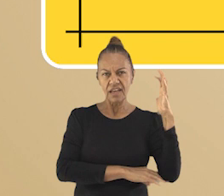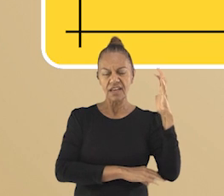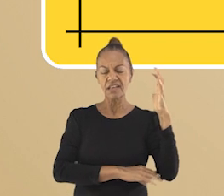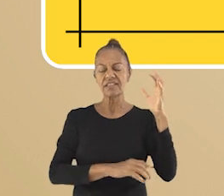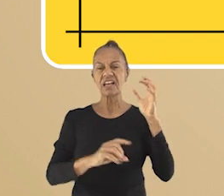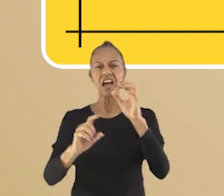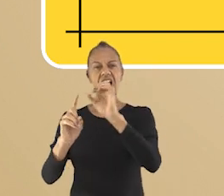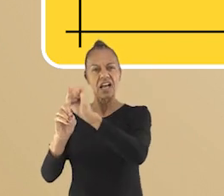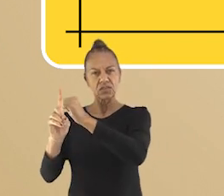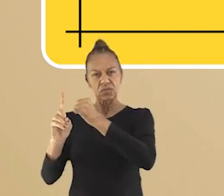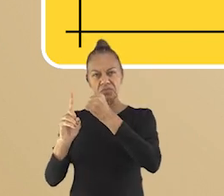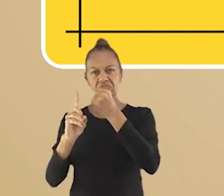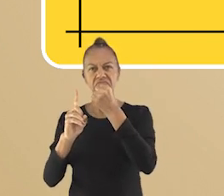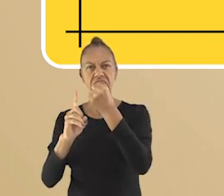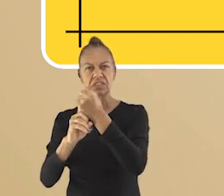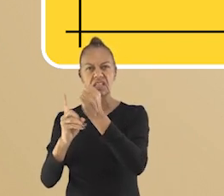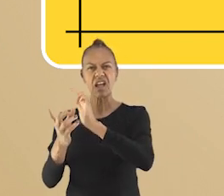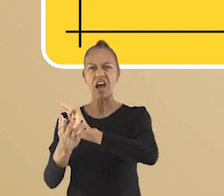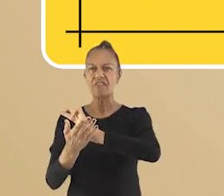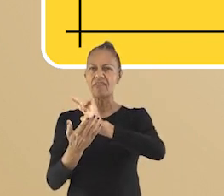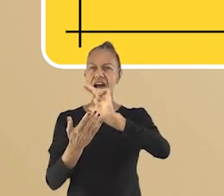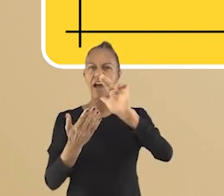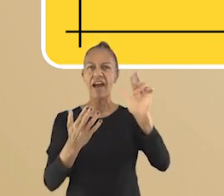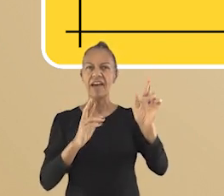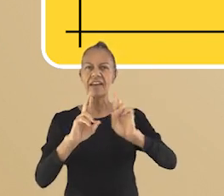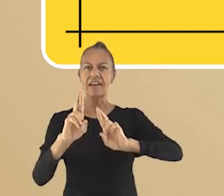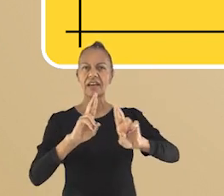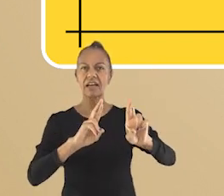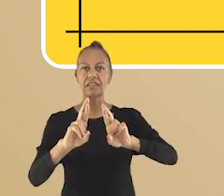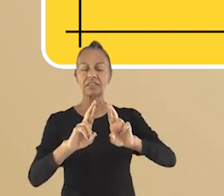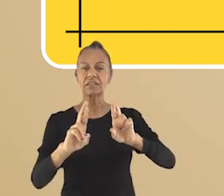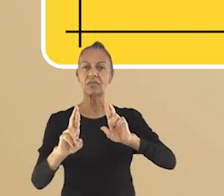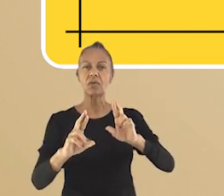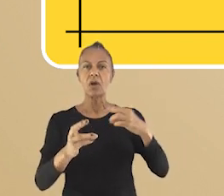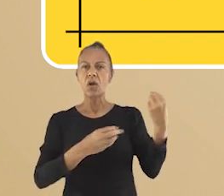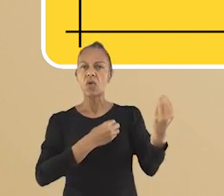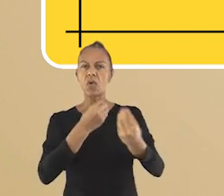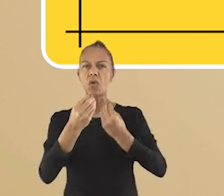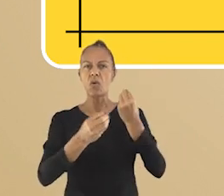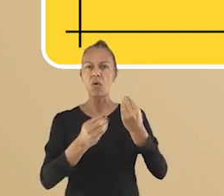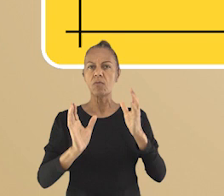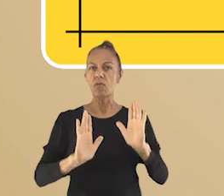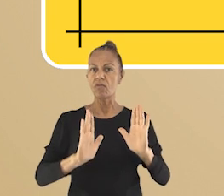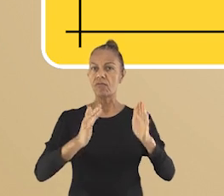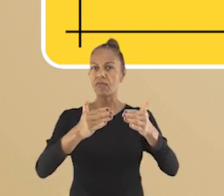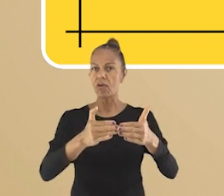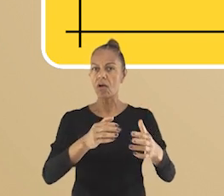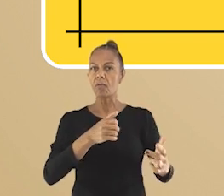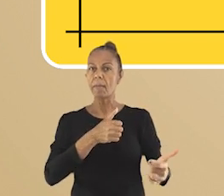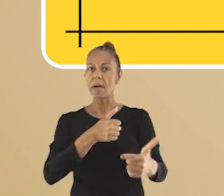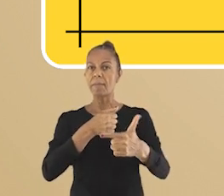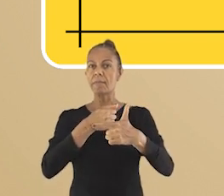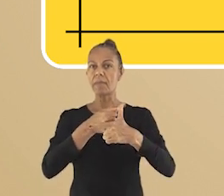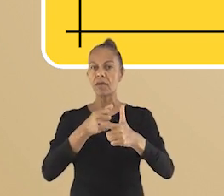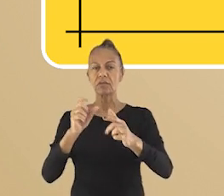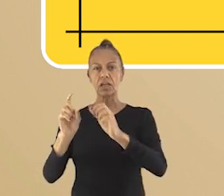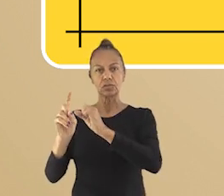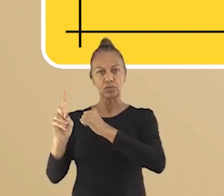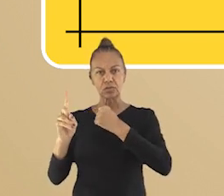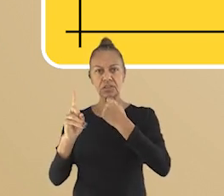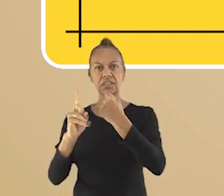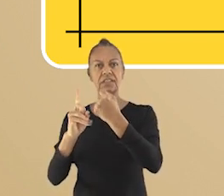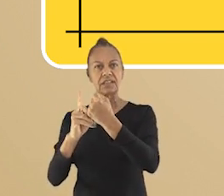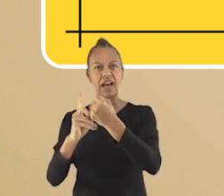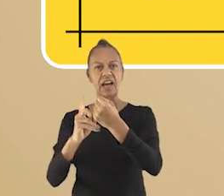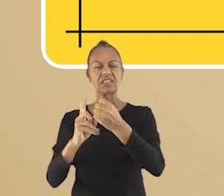suas múltiplas relações, de modo a compreender o papel da sociedade na construção do território,